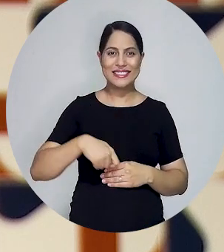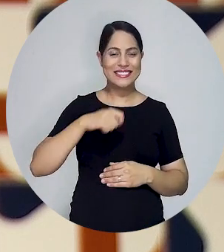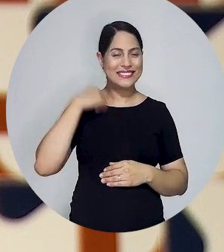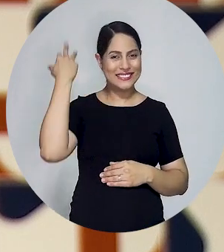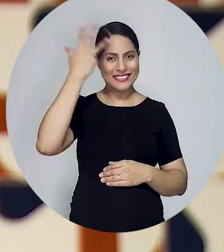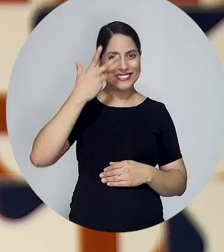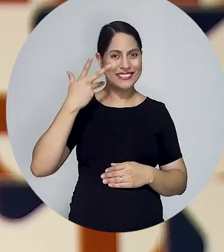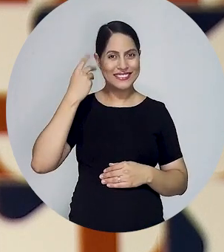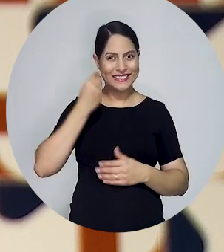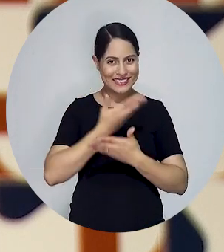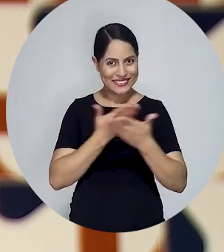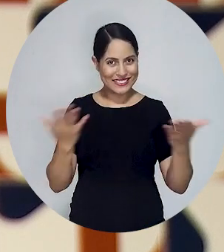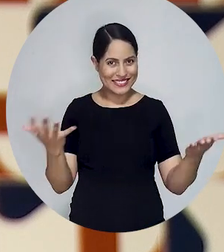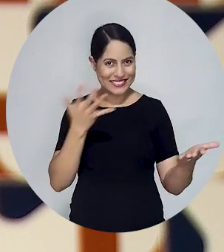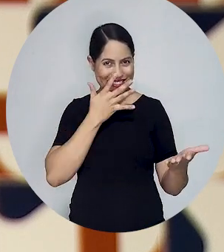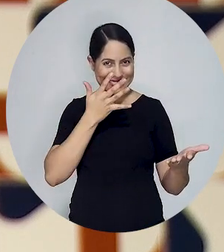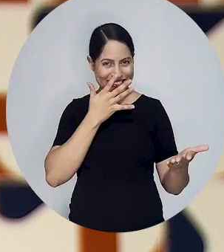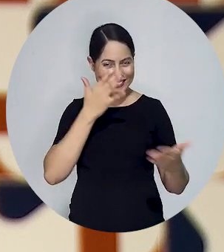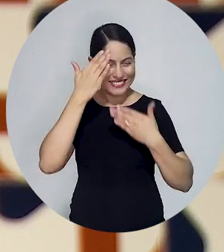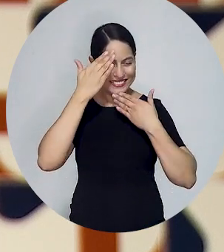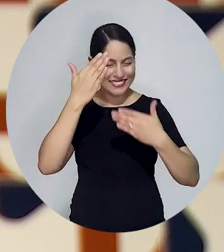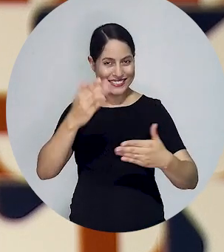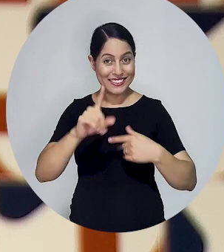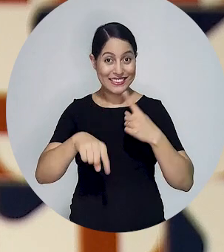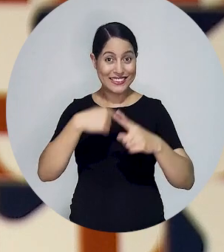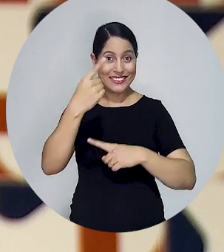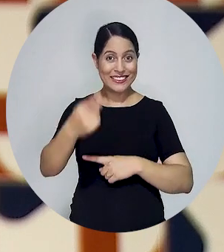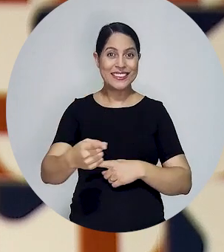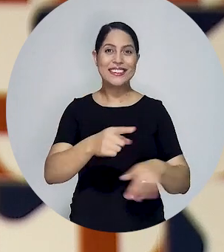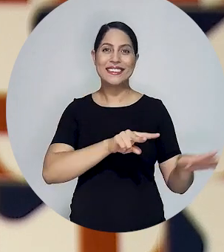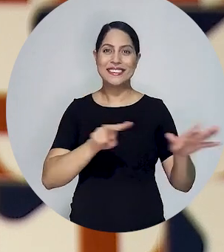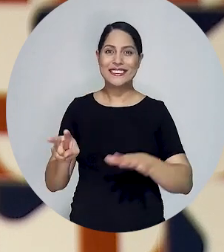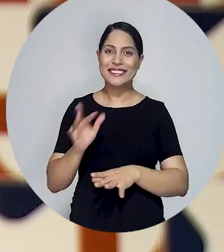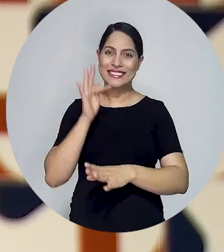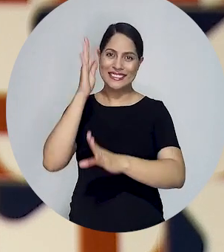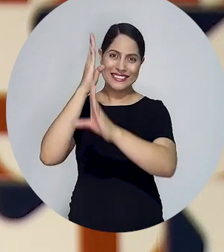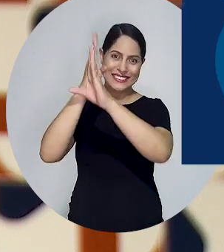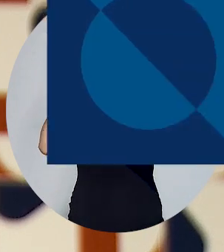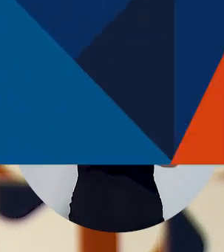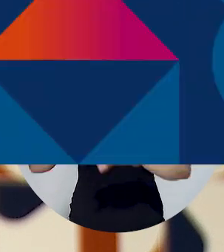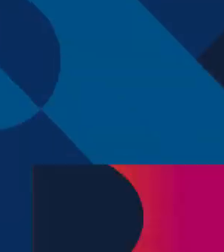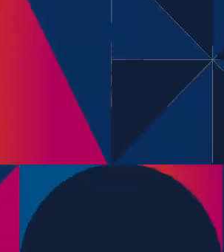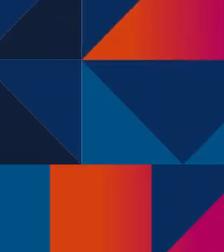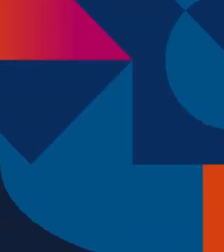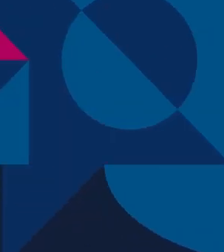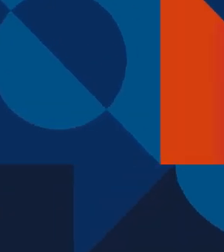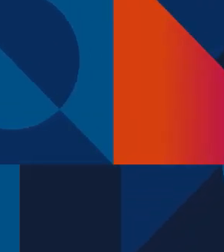sou Mariana Xavier e agradeço pela sua companhia. Te espero na próxima semana. Até lá!